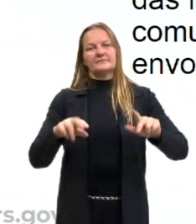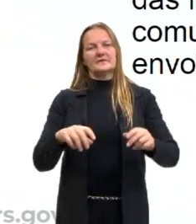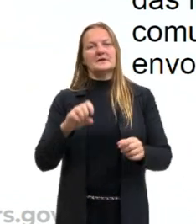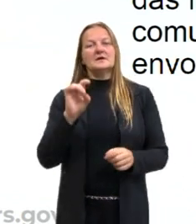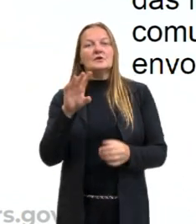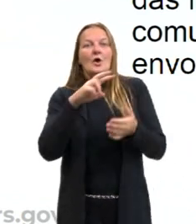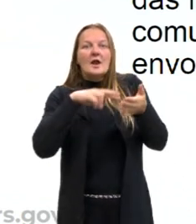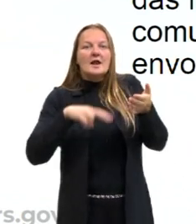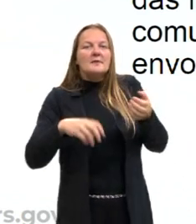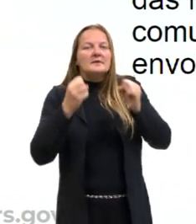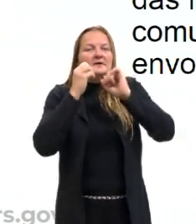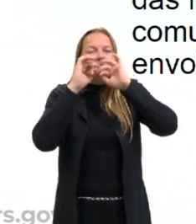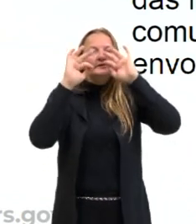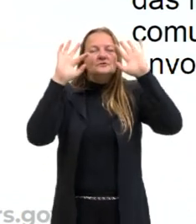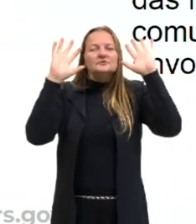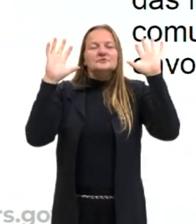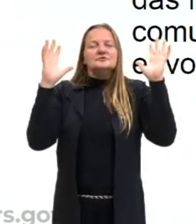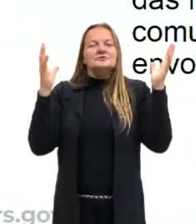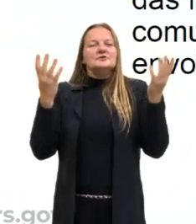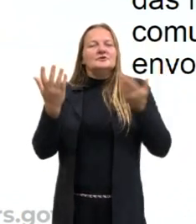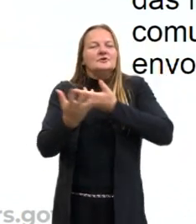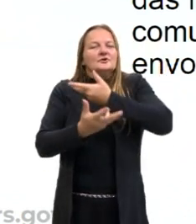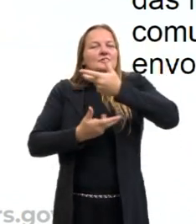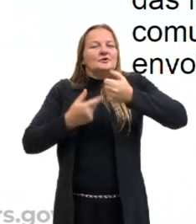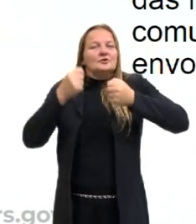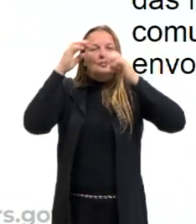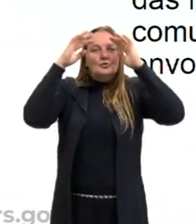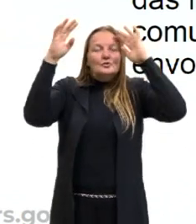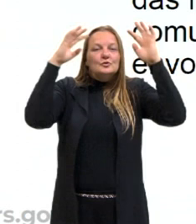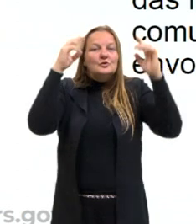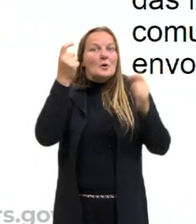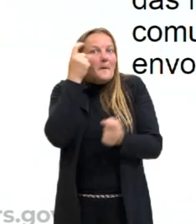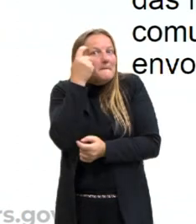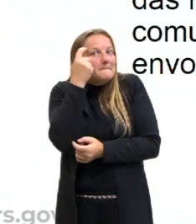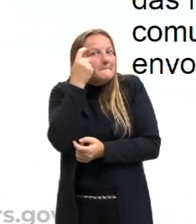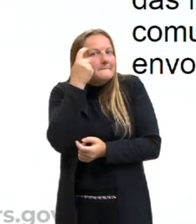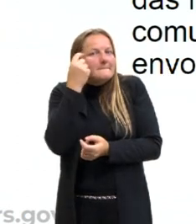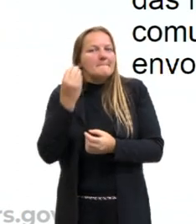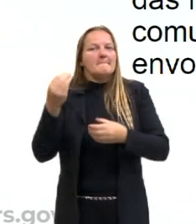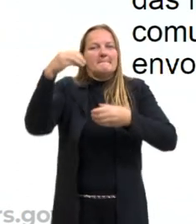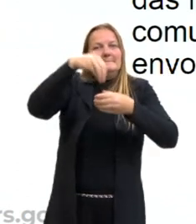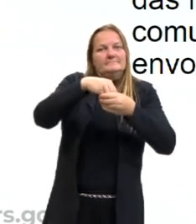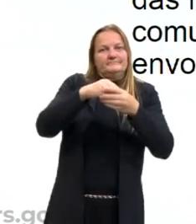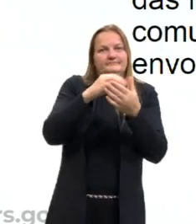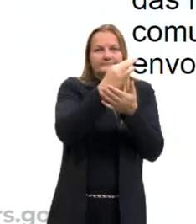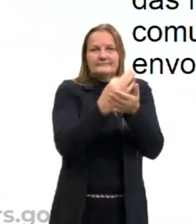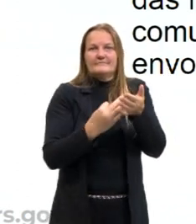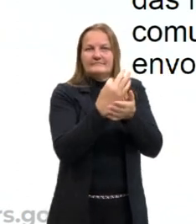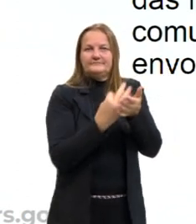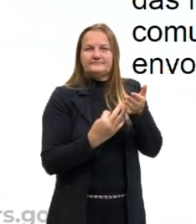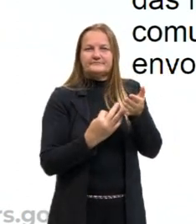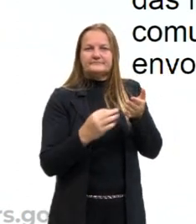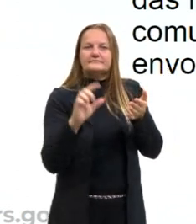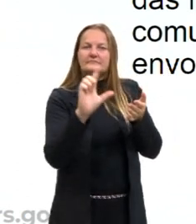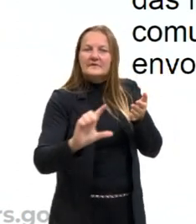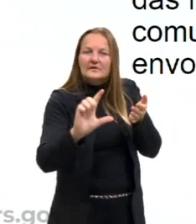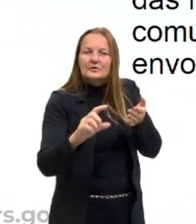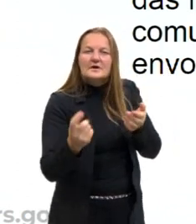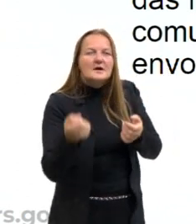não basta ler a gente precisa fazer o que a gente precisa refletir sobre literatura é